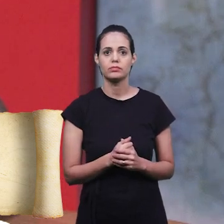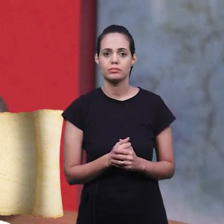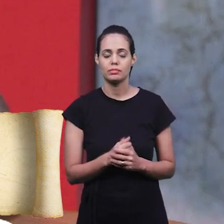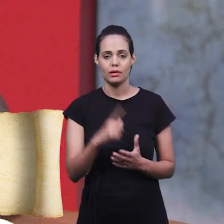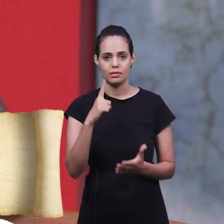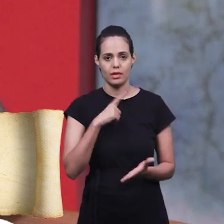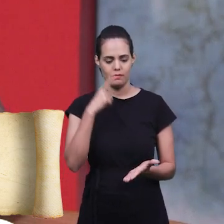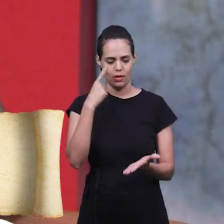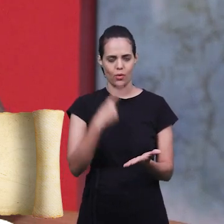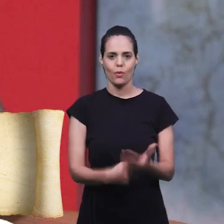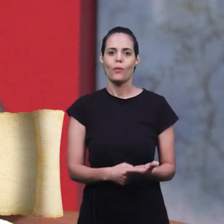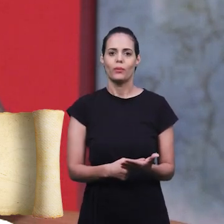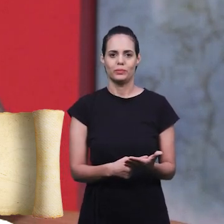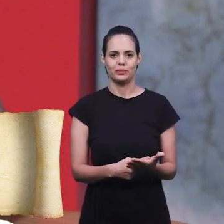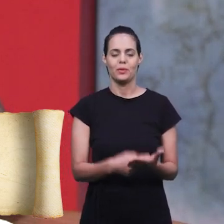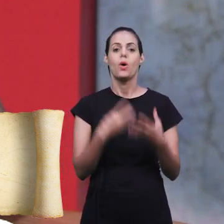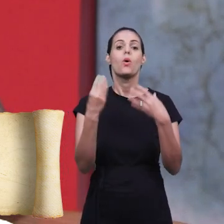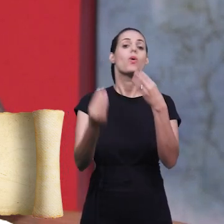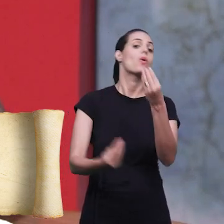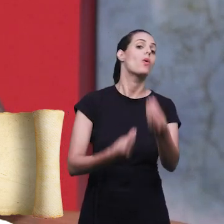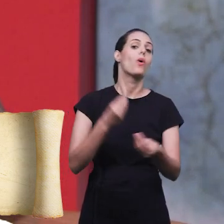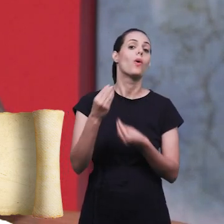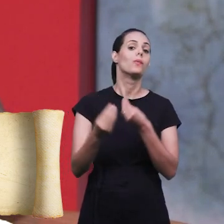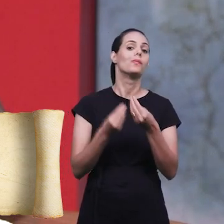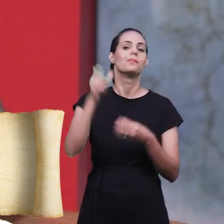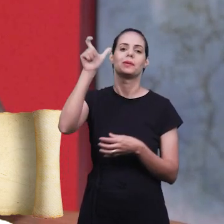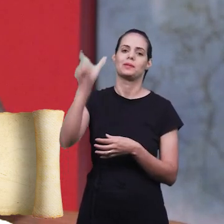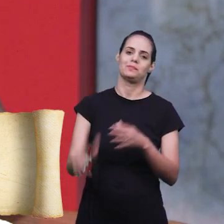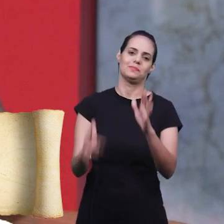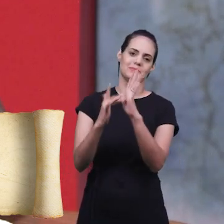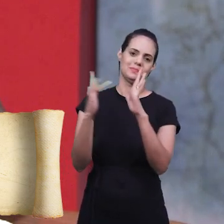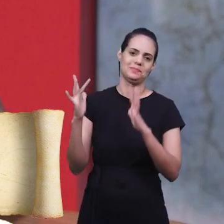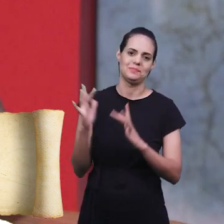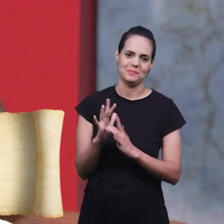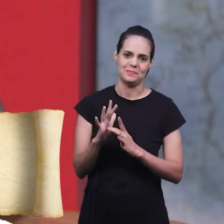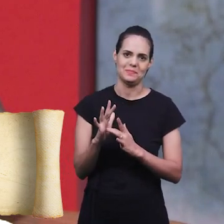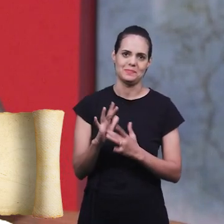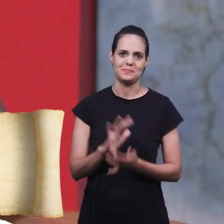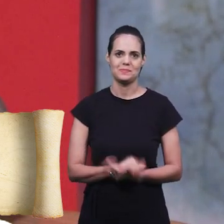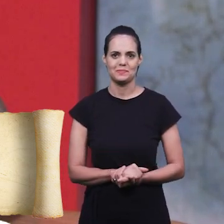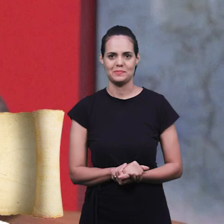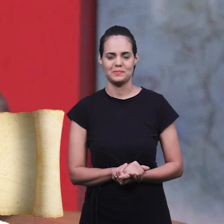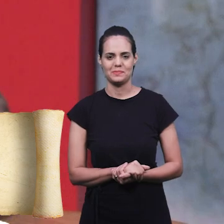novo acordo e esse acordo foi feito na pessoa do Senhor Jesus.